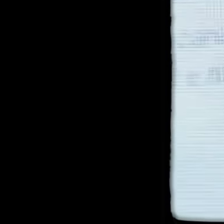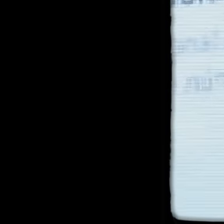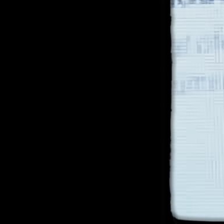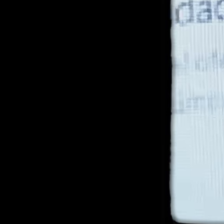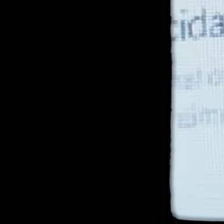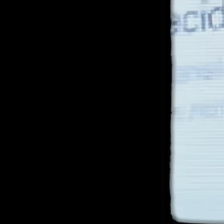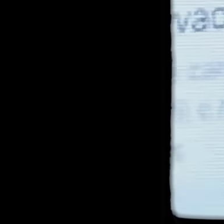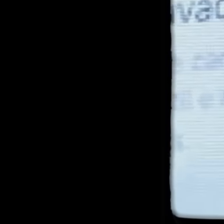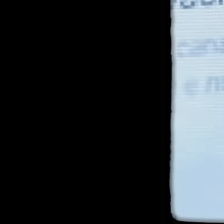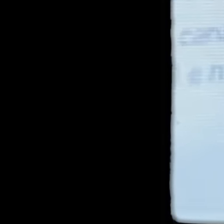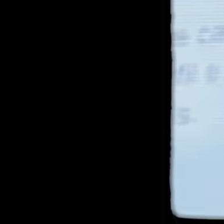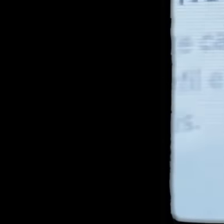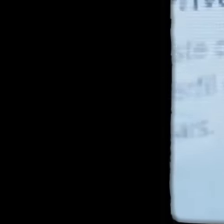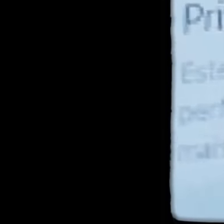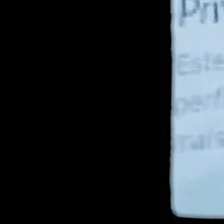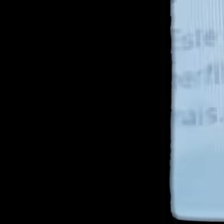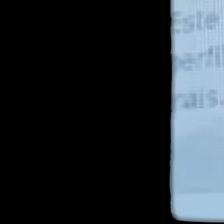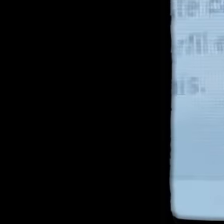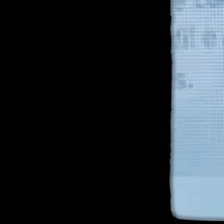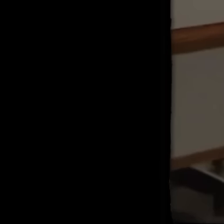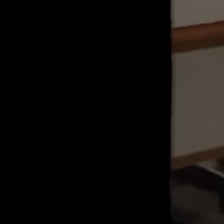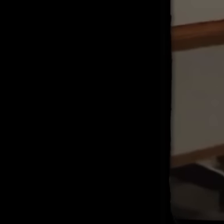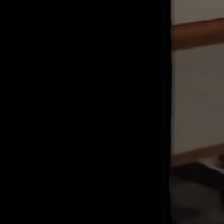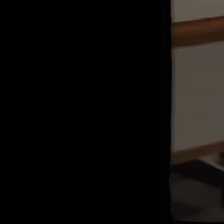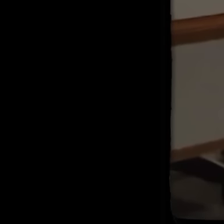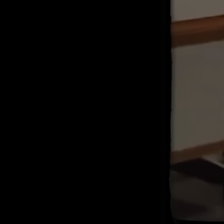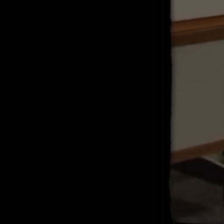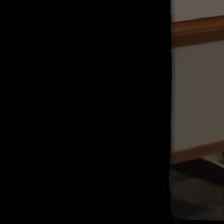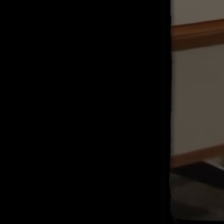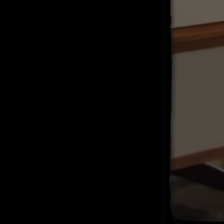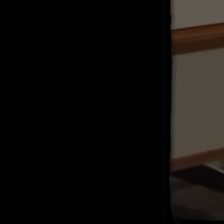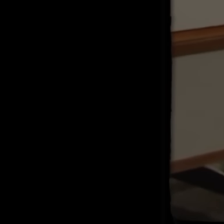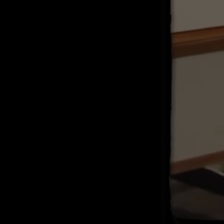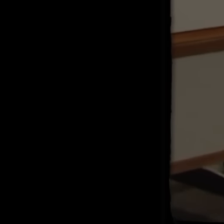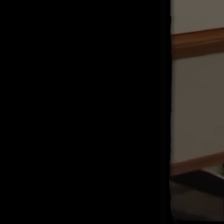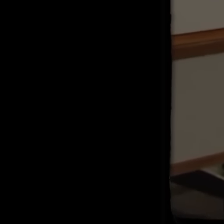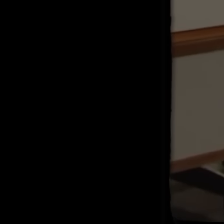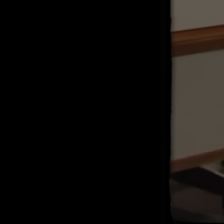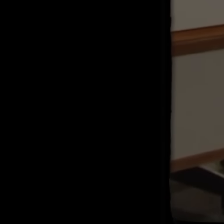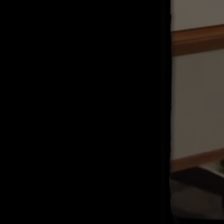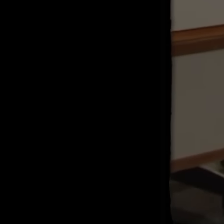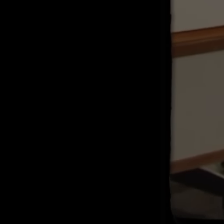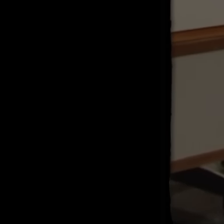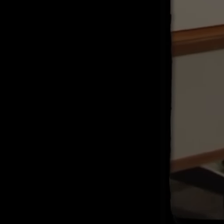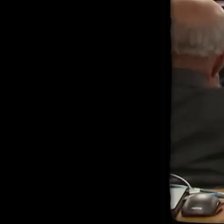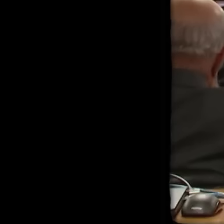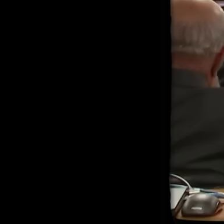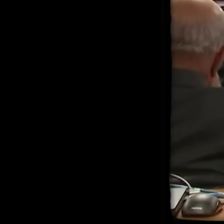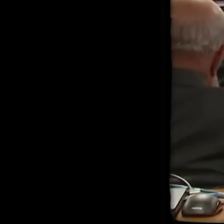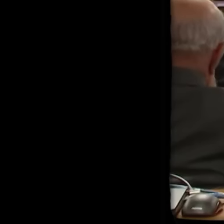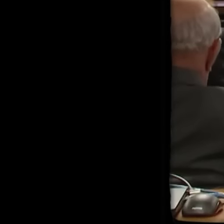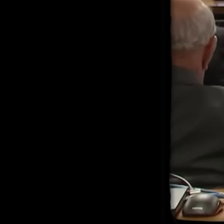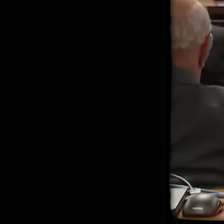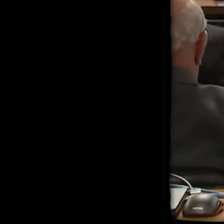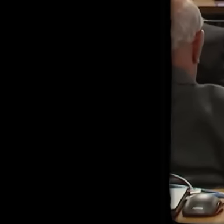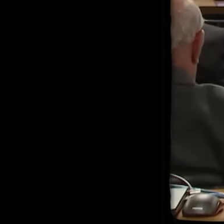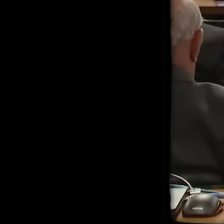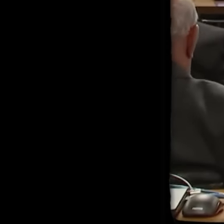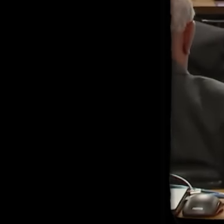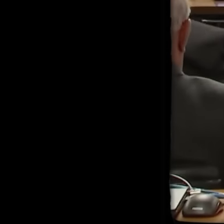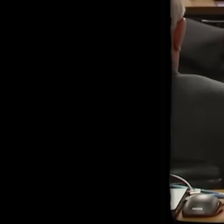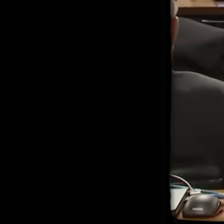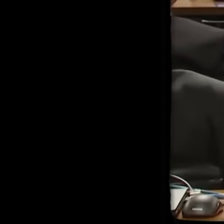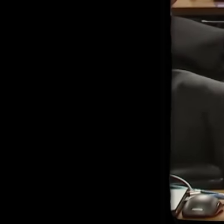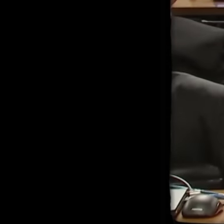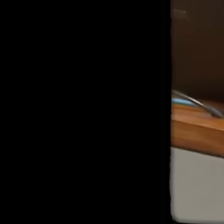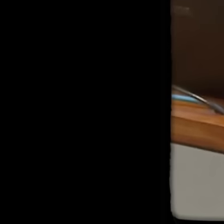Henrique Filho, não compareceram à CPI. Eles foram convocados para prestar esclarecimentos sobre uma possível relação